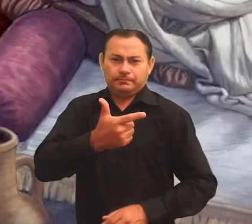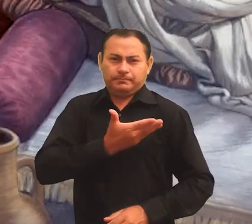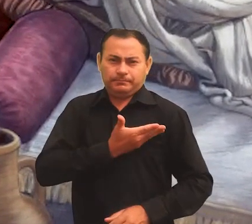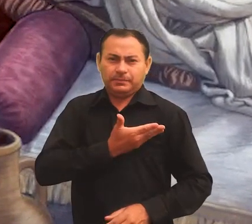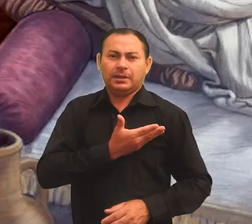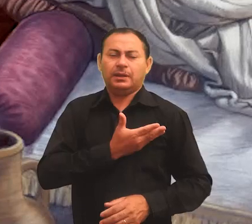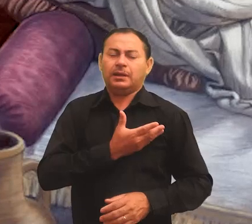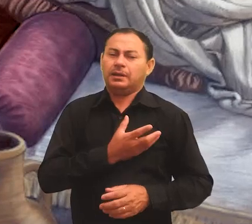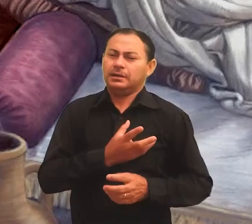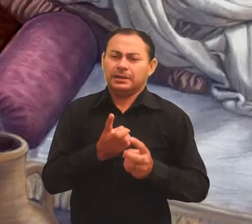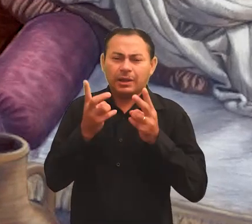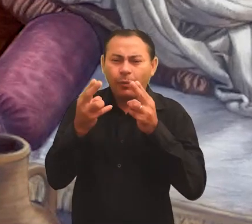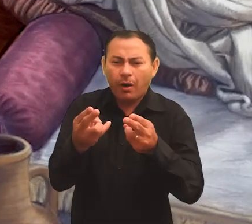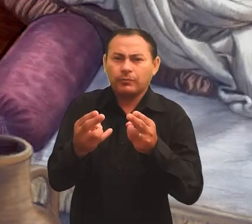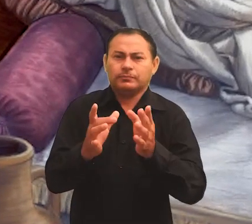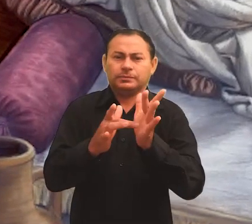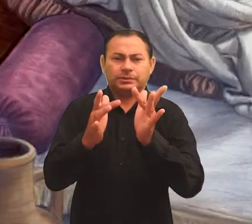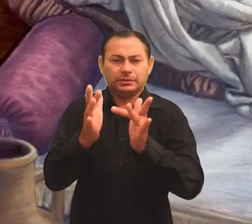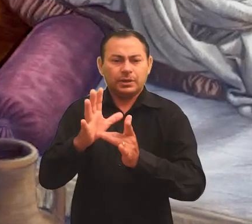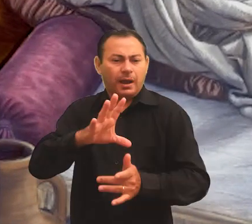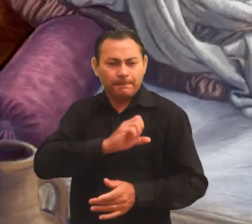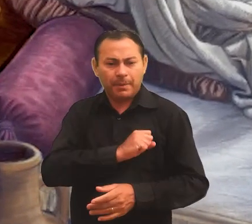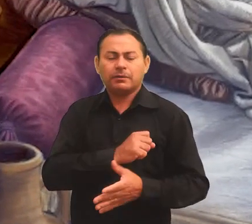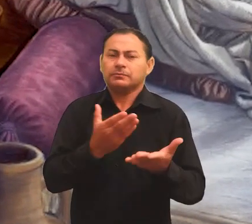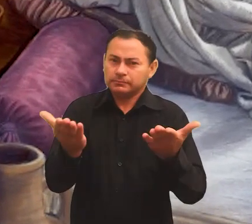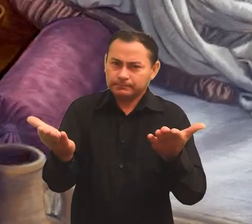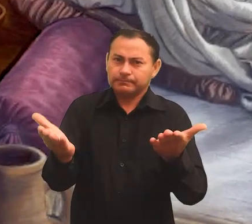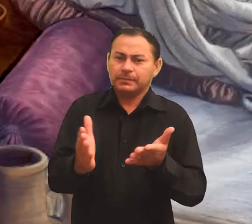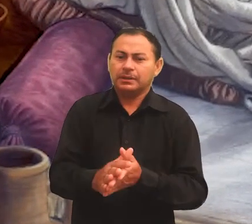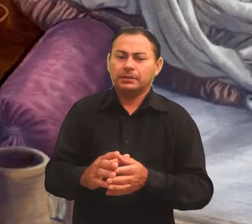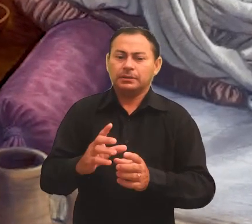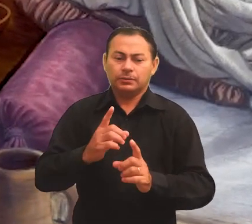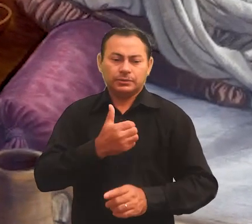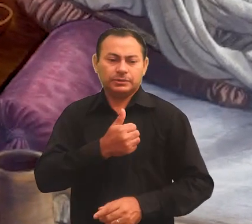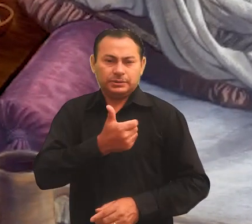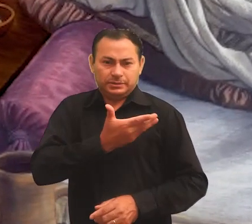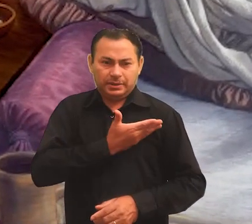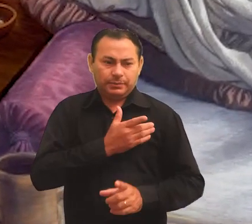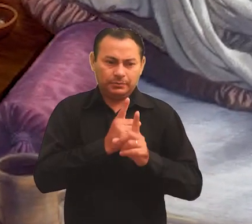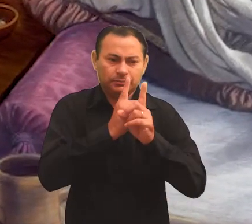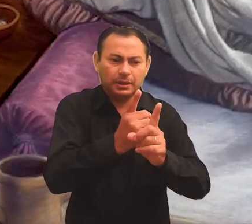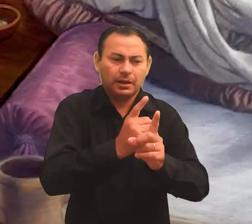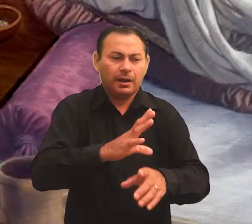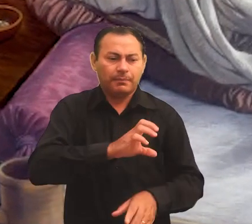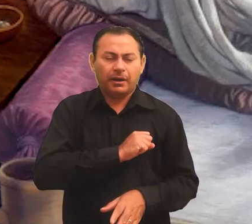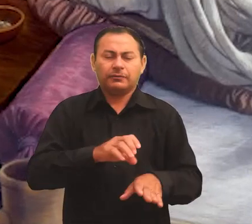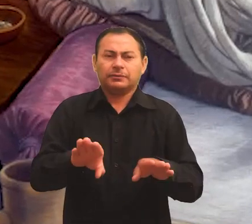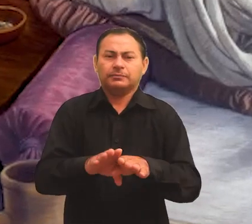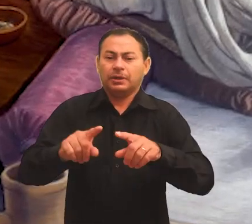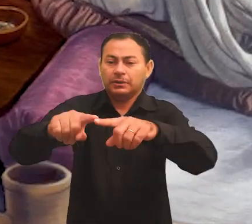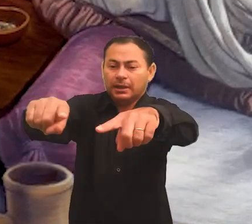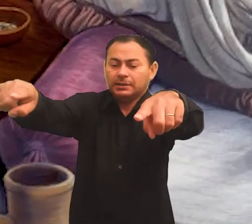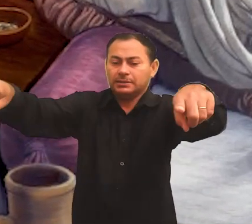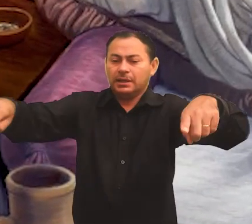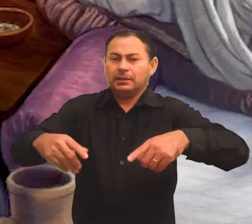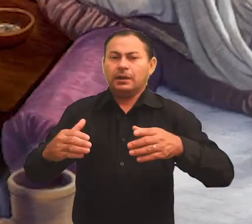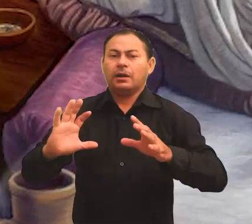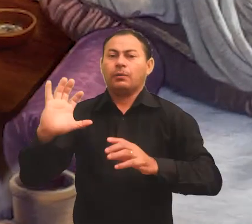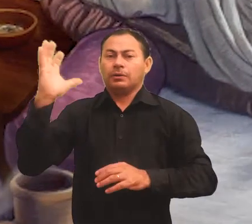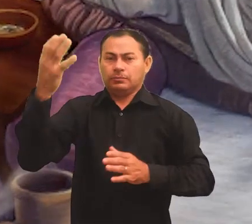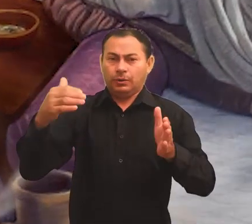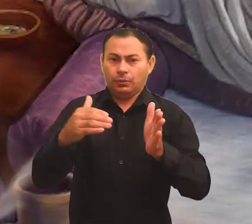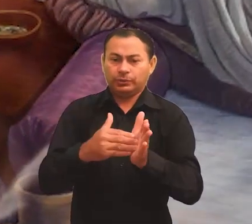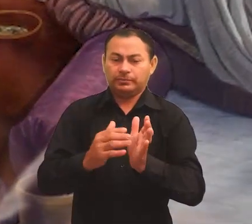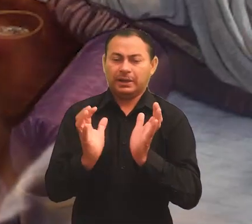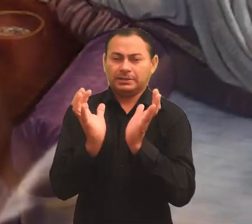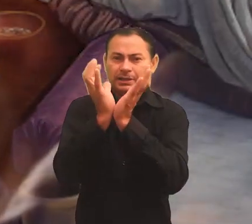os apóstolos era recíproca. Jesus os amava e eles o amavam. Na sala onde aconteceu a última ceia, por exemplo,